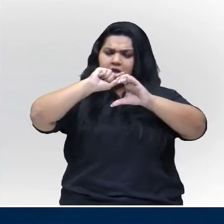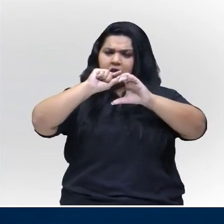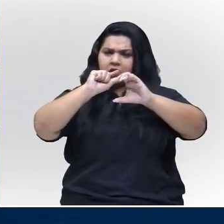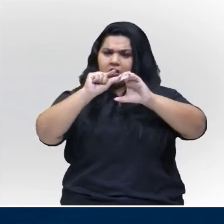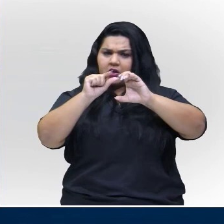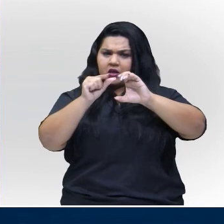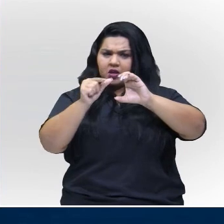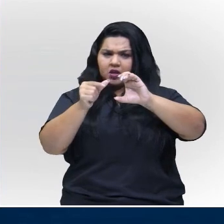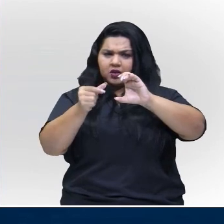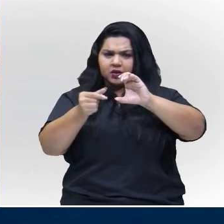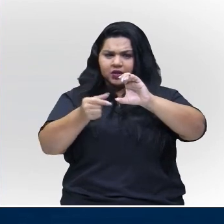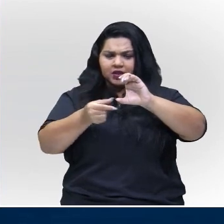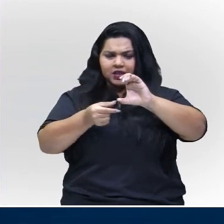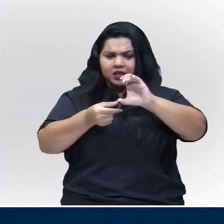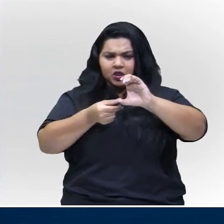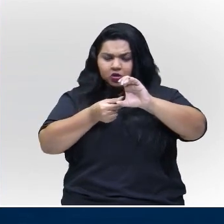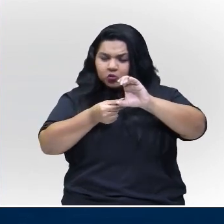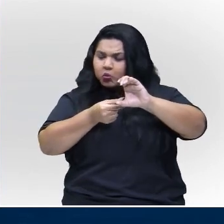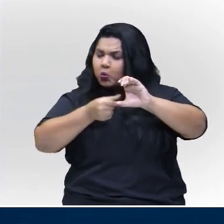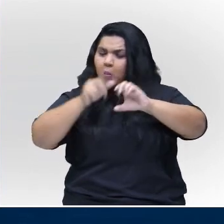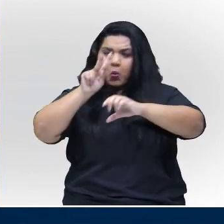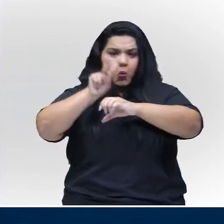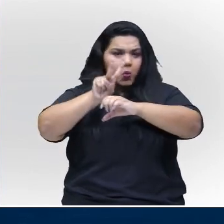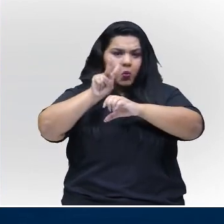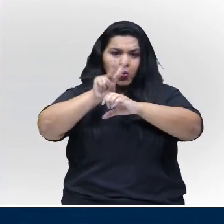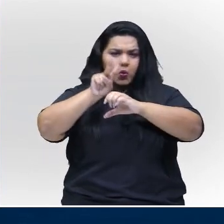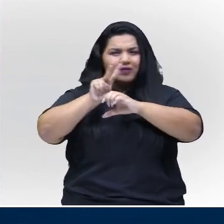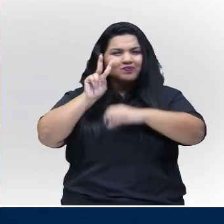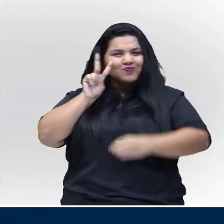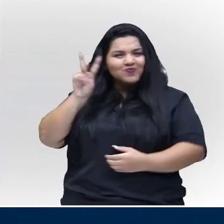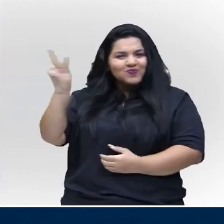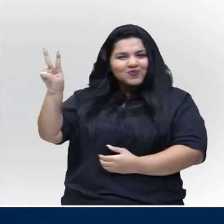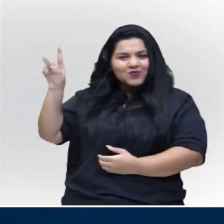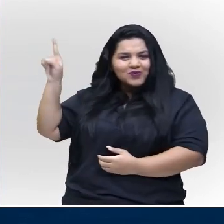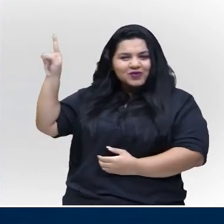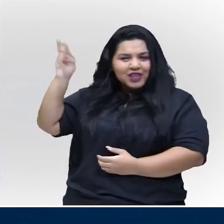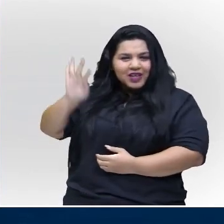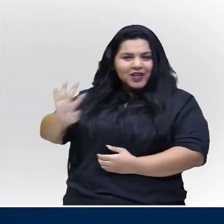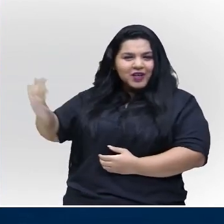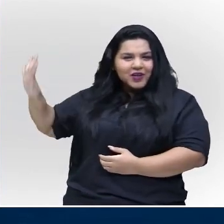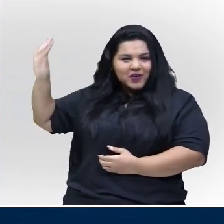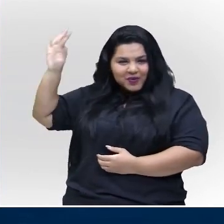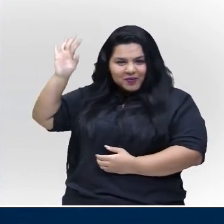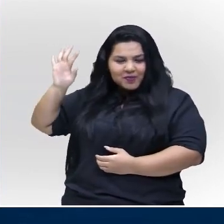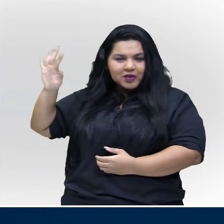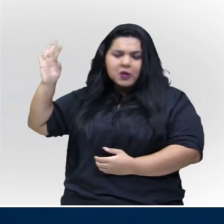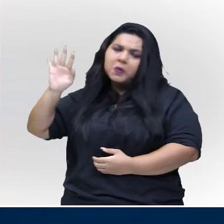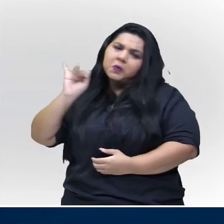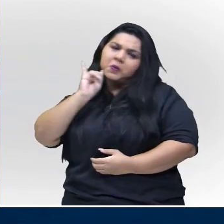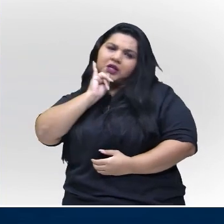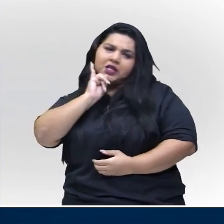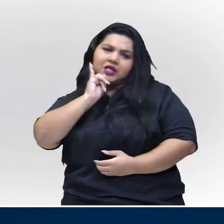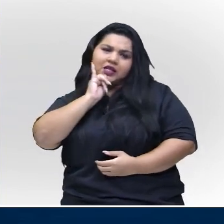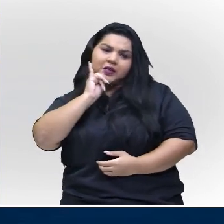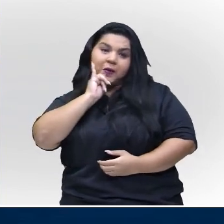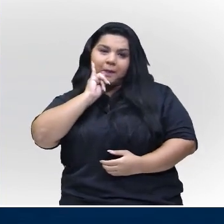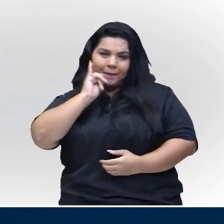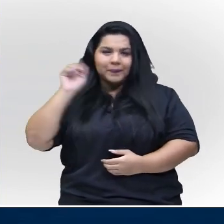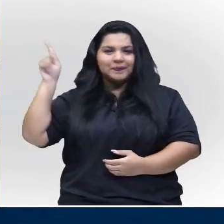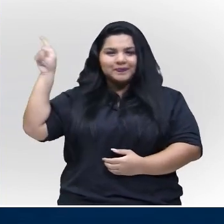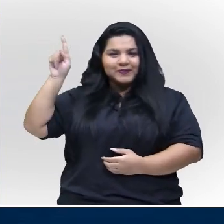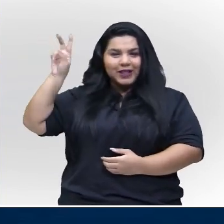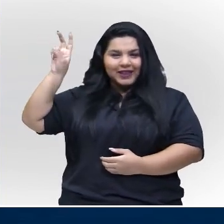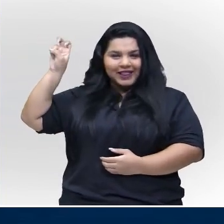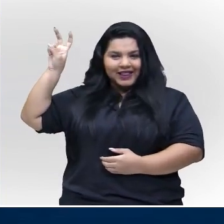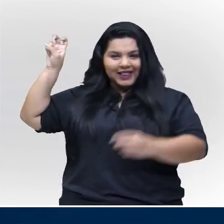ali toda a sua extensão. Olha só, então a gente está relembrando aí ó, o envoltório celular, como por exemplo a membrana